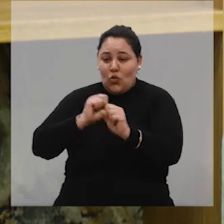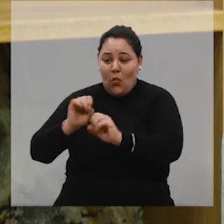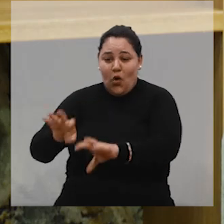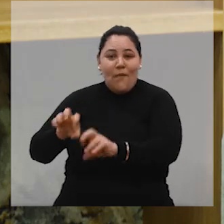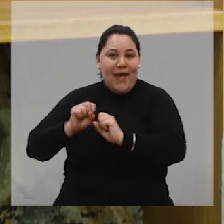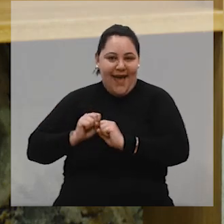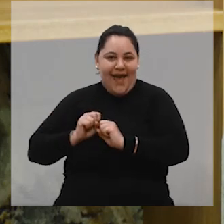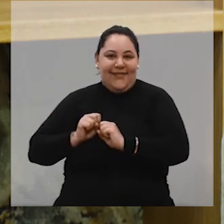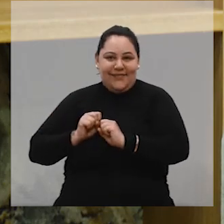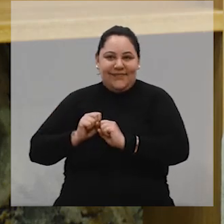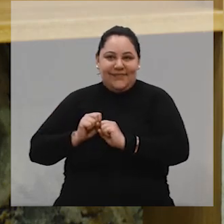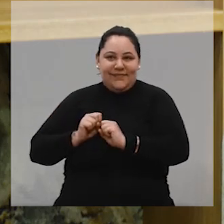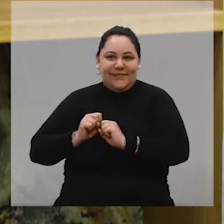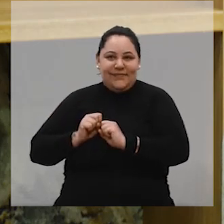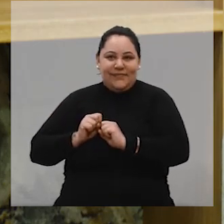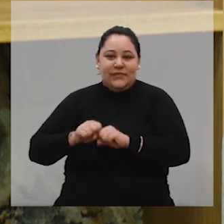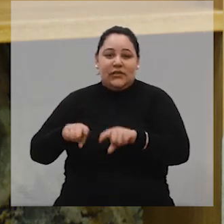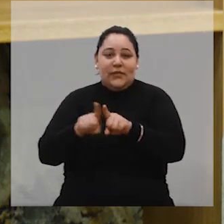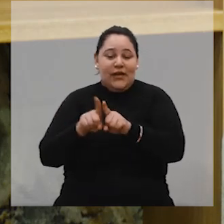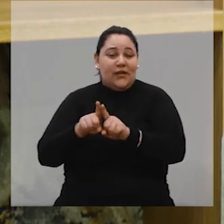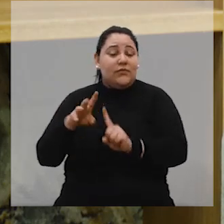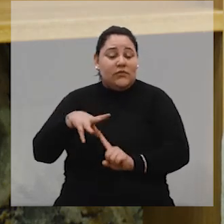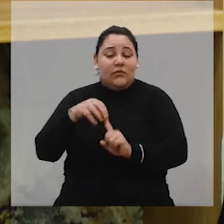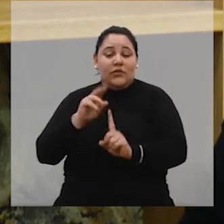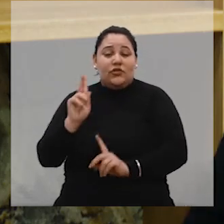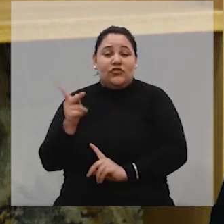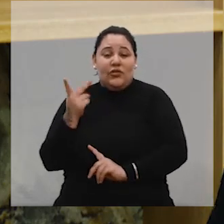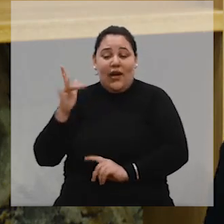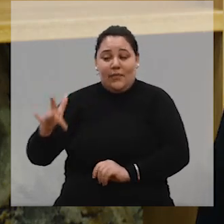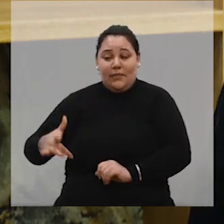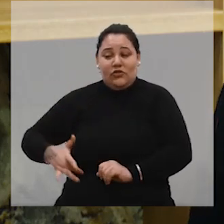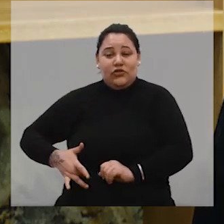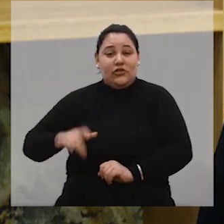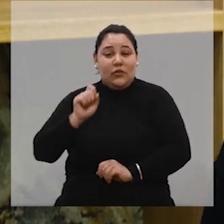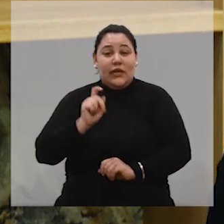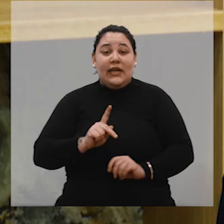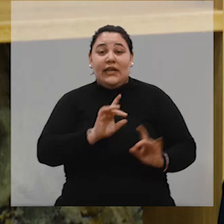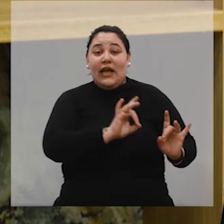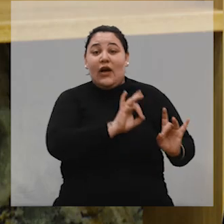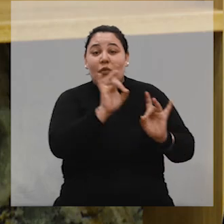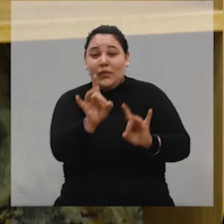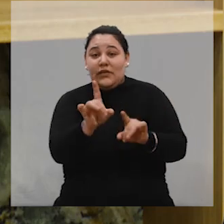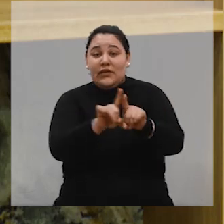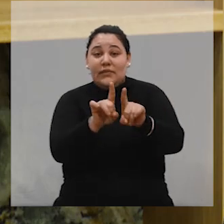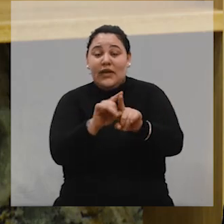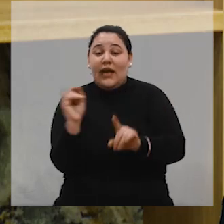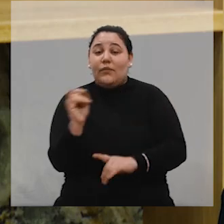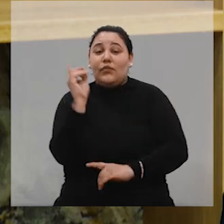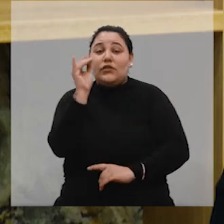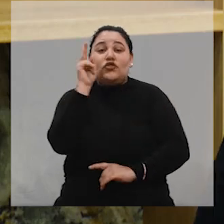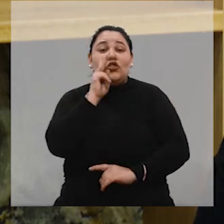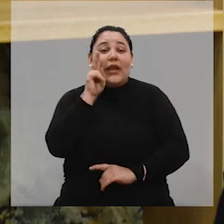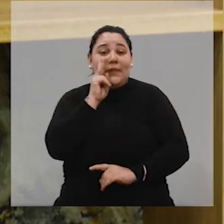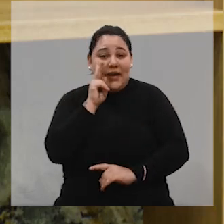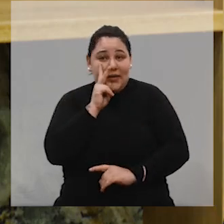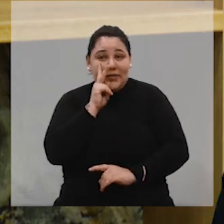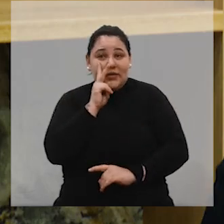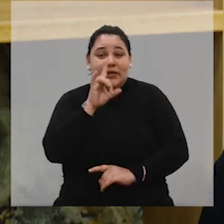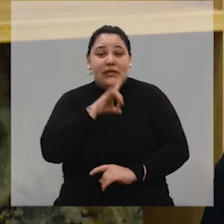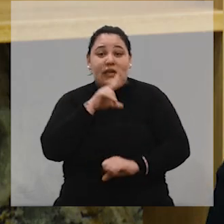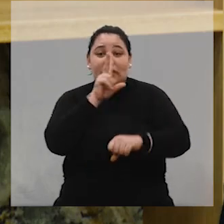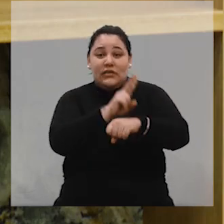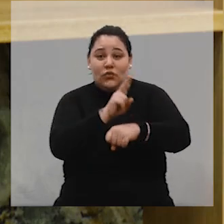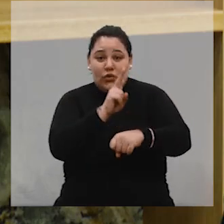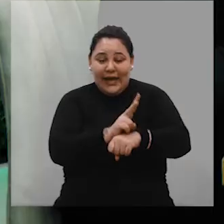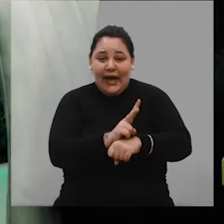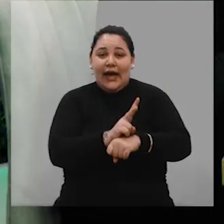pegadas por meio disso. Dentre elas, a hepatite. Então, para quem está nos acompanhando aqui, vale ressaltar muito também ter esse